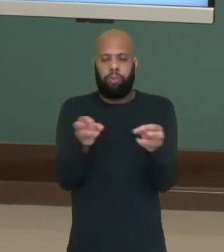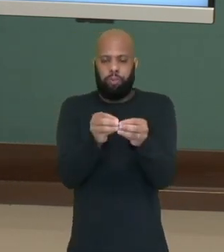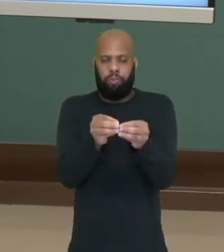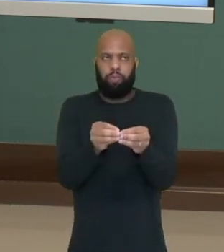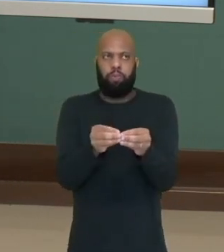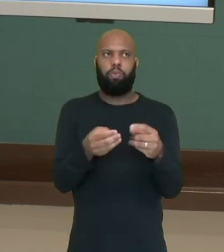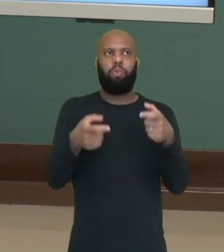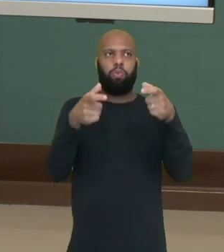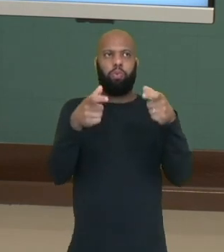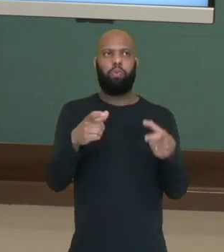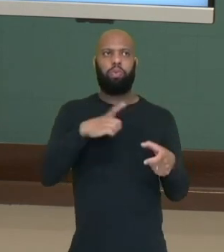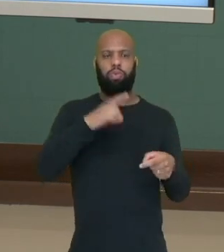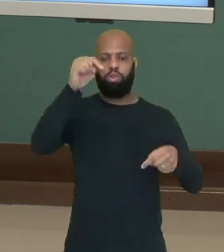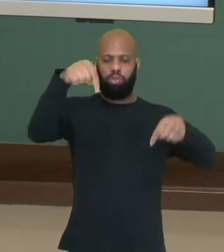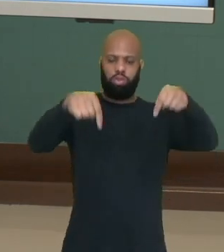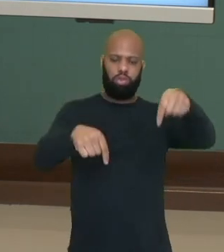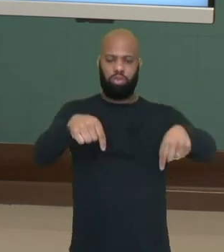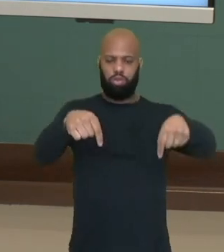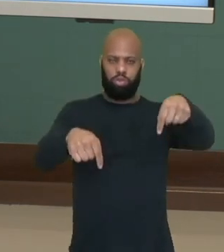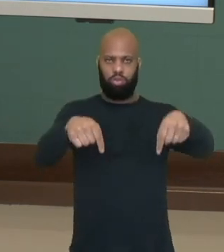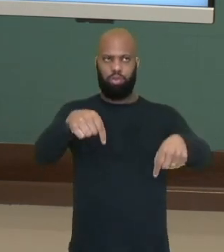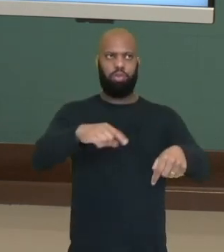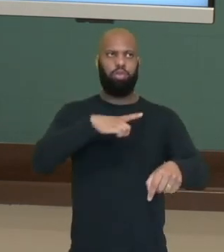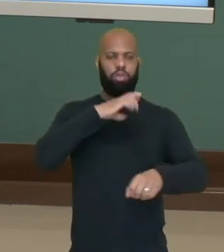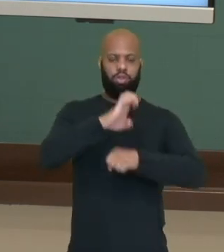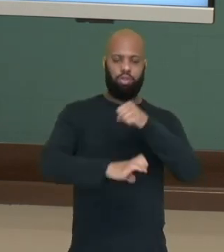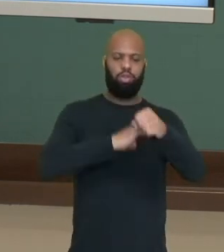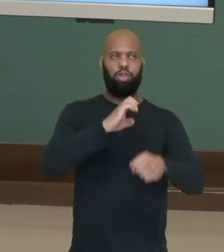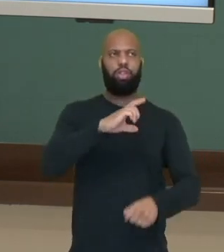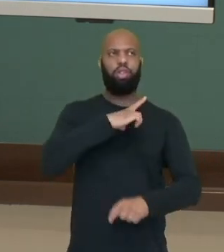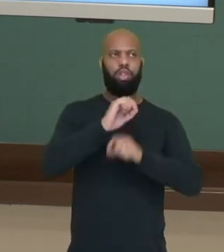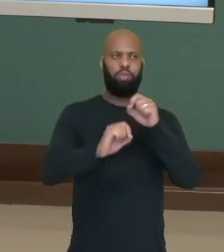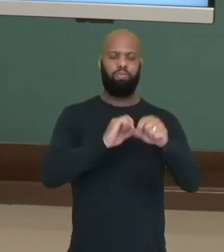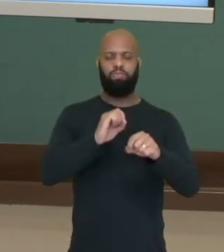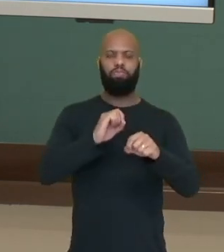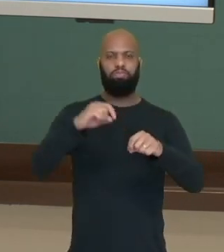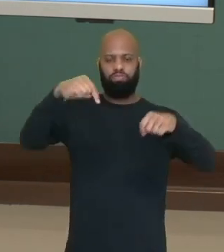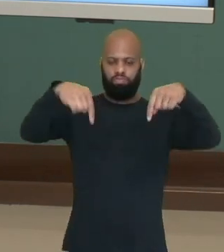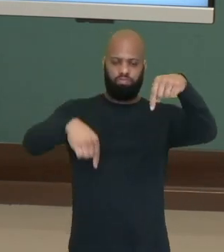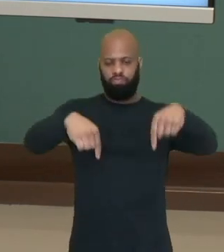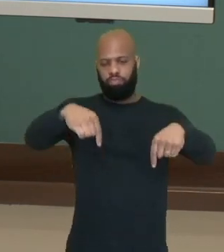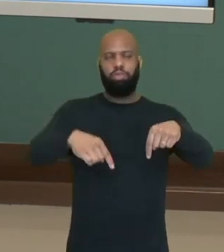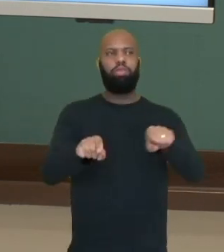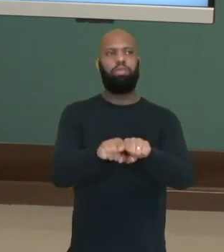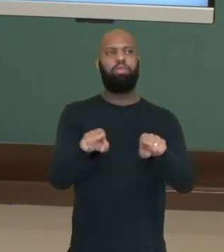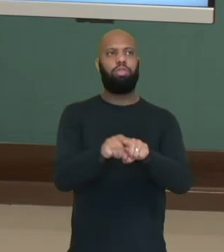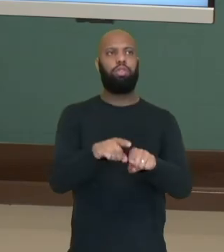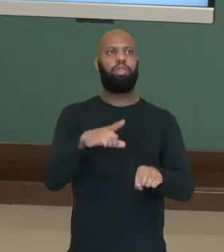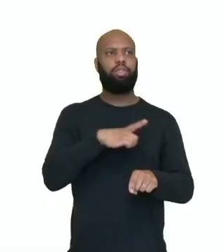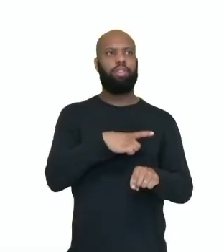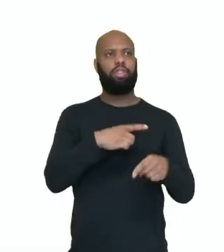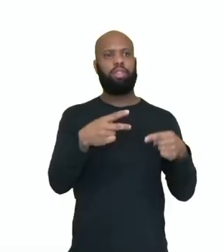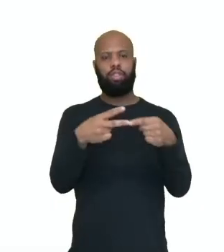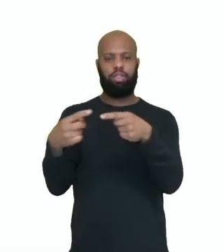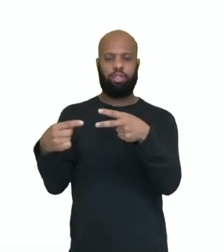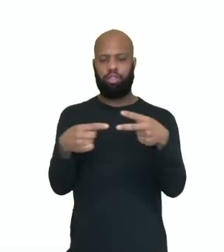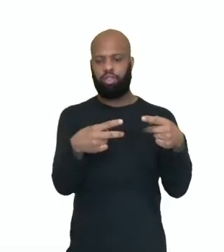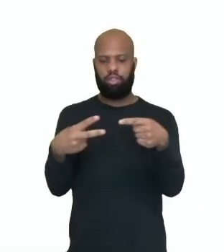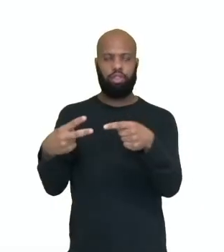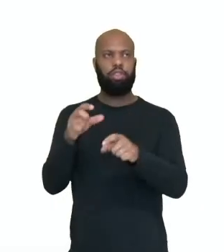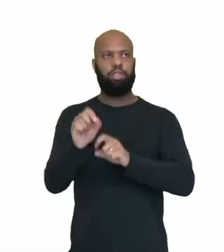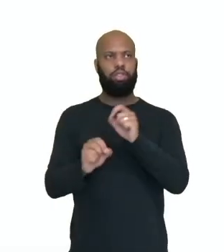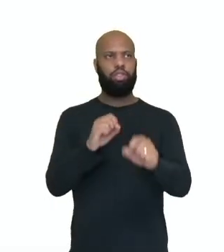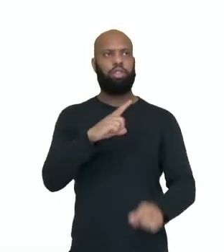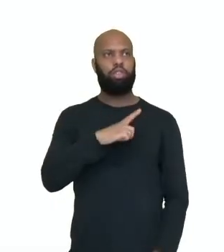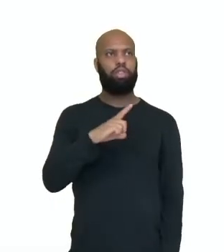apontando o circuito dos elétrons, certo? Está falando que temos os eletrodos aqui e também as setinhas, ele está apontando aqui o